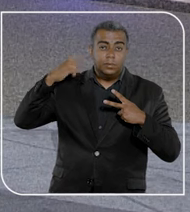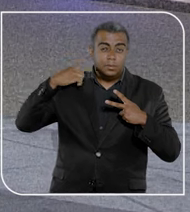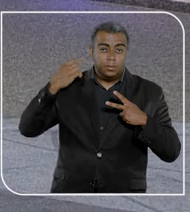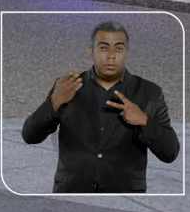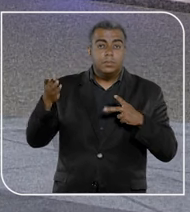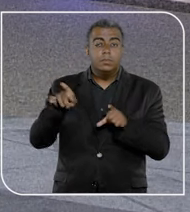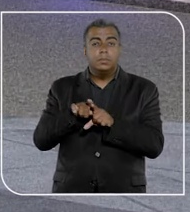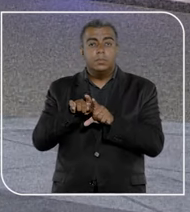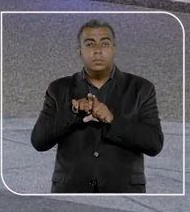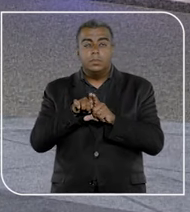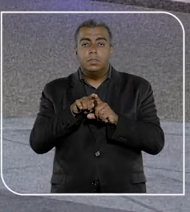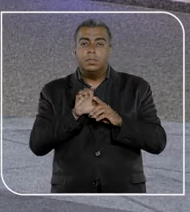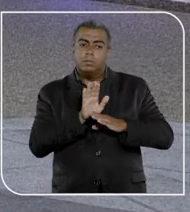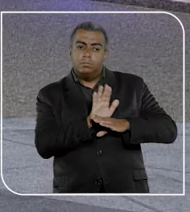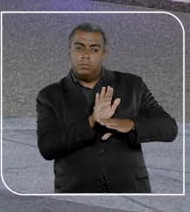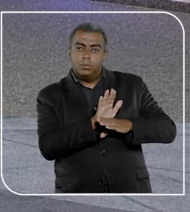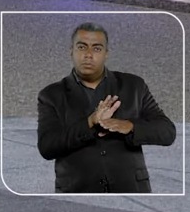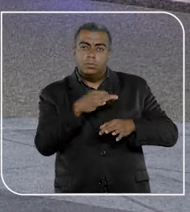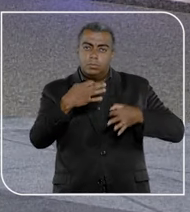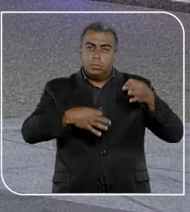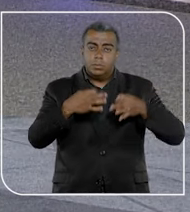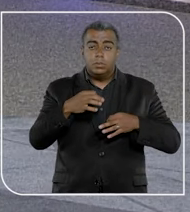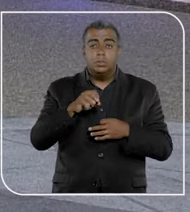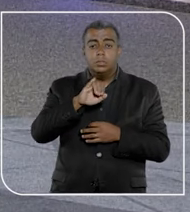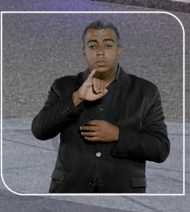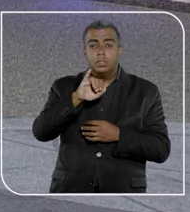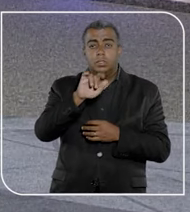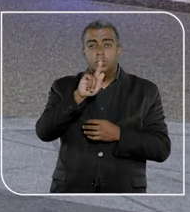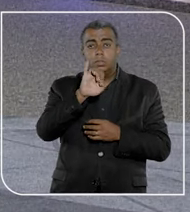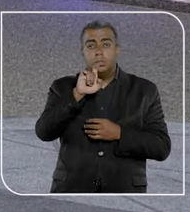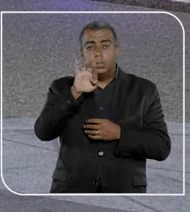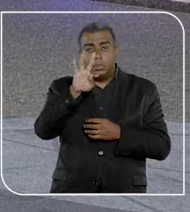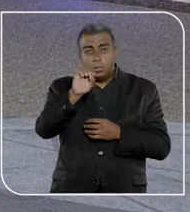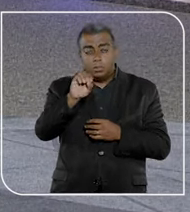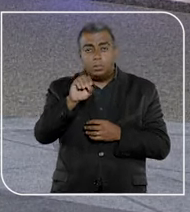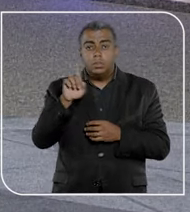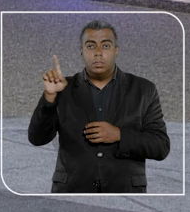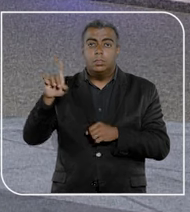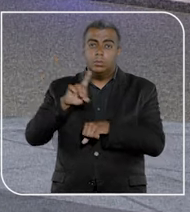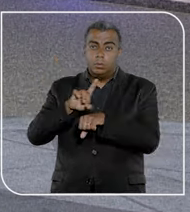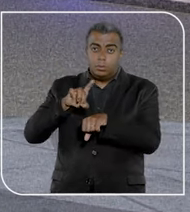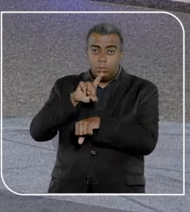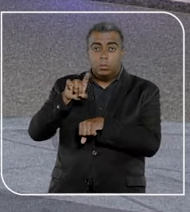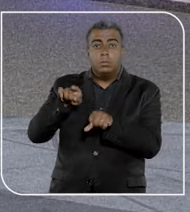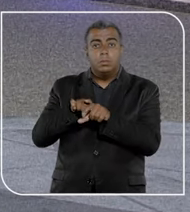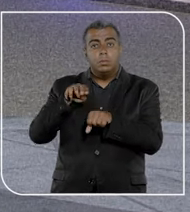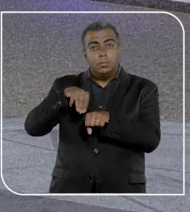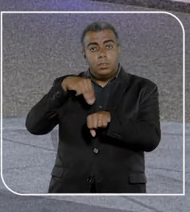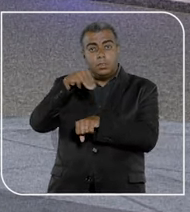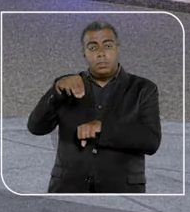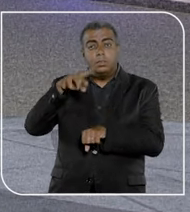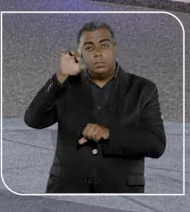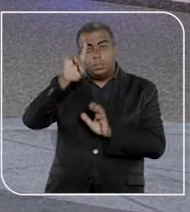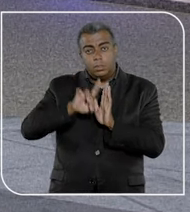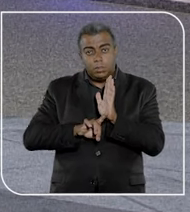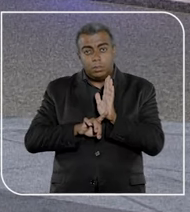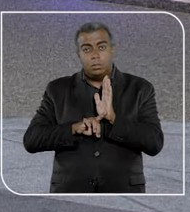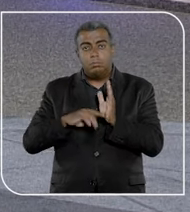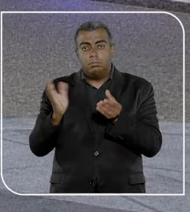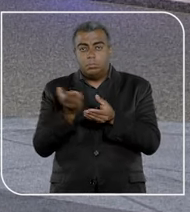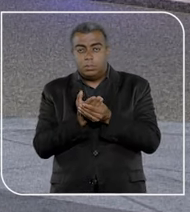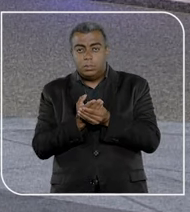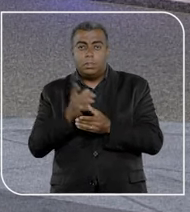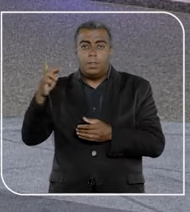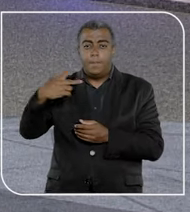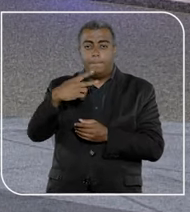advogado parecerista e consultor jurídico Gilberto Gomes Bruschi, ele que é doutor e mestre em Direito Processual Civil pela PUC